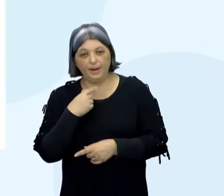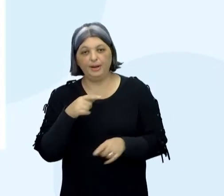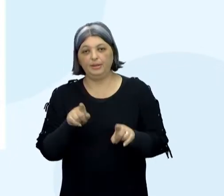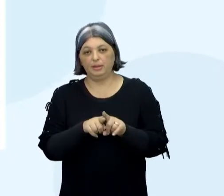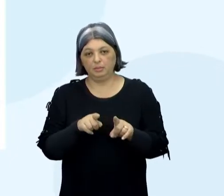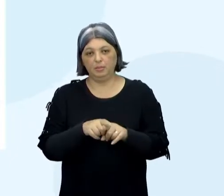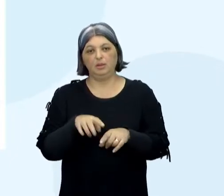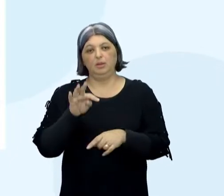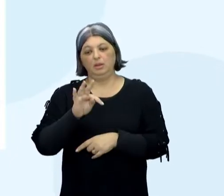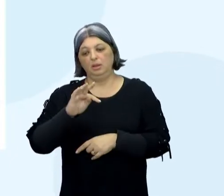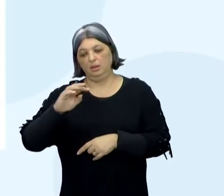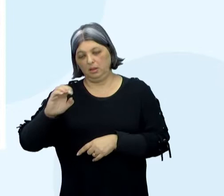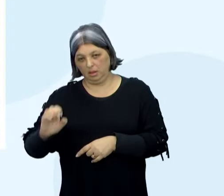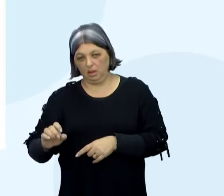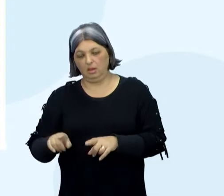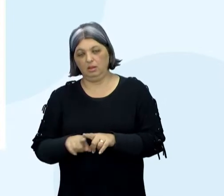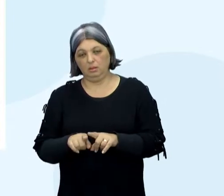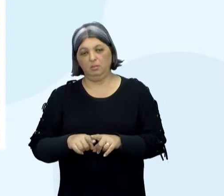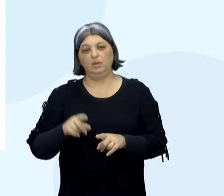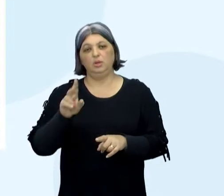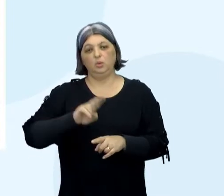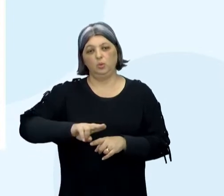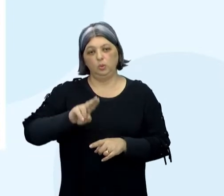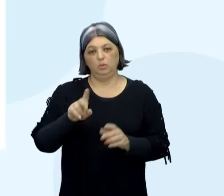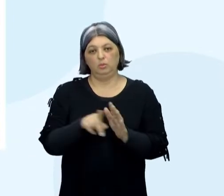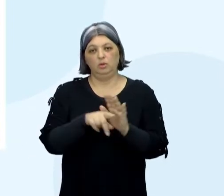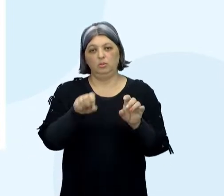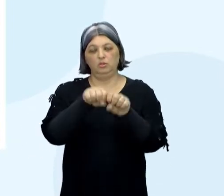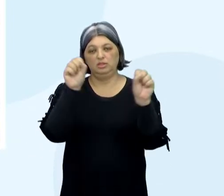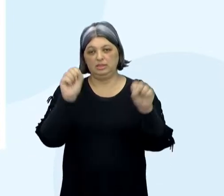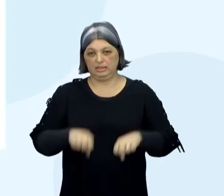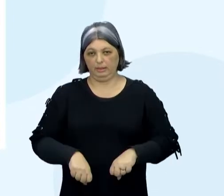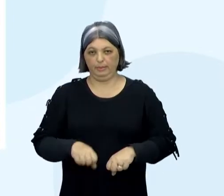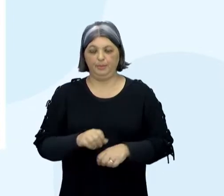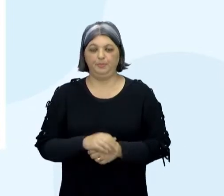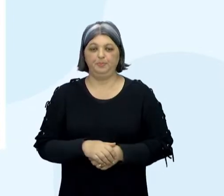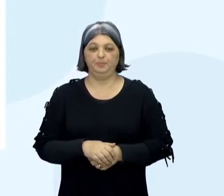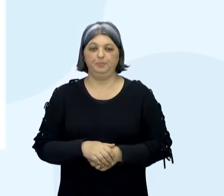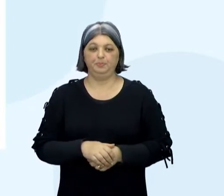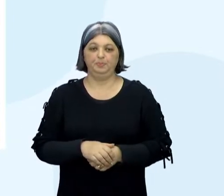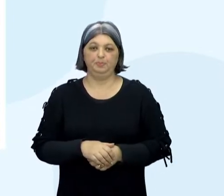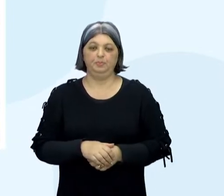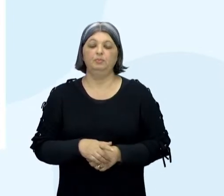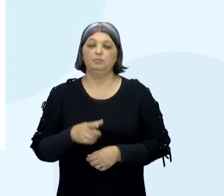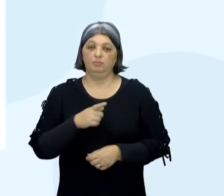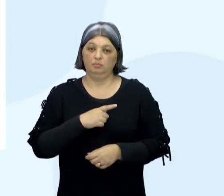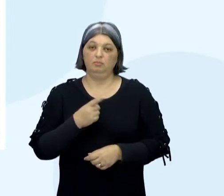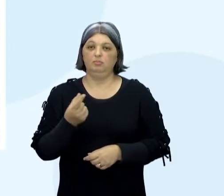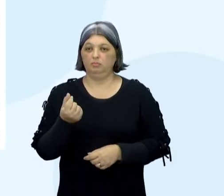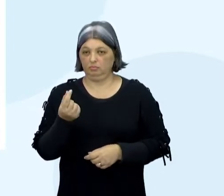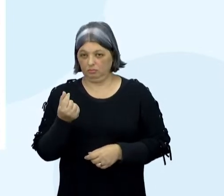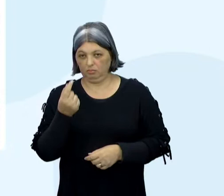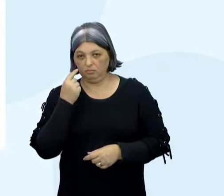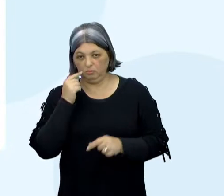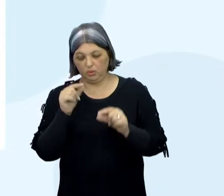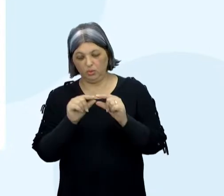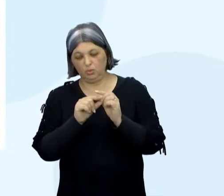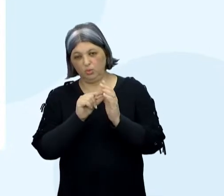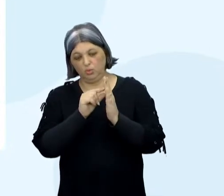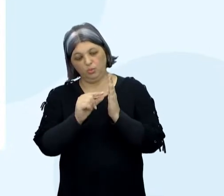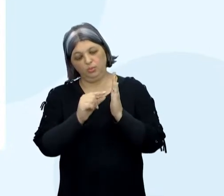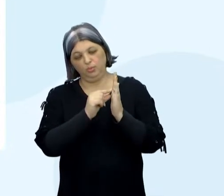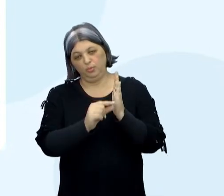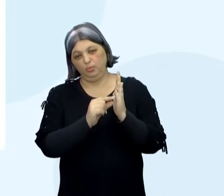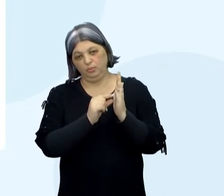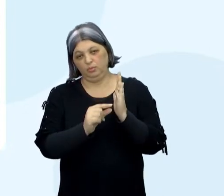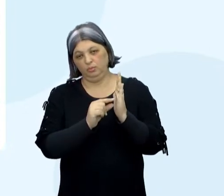consumo.TE e o consumo do uso do sistema. E aí aqui vem os valorzinhos